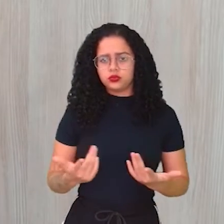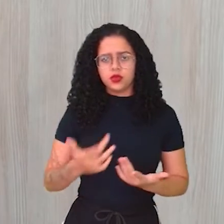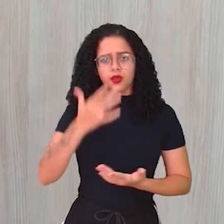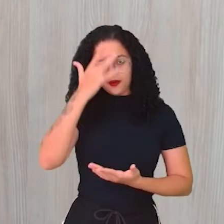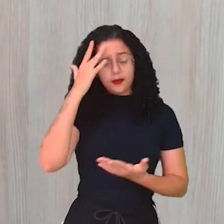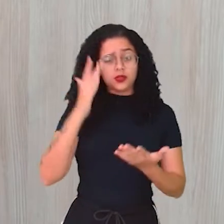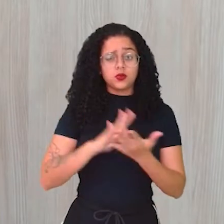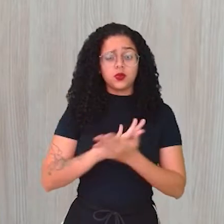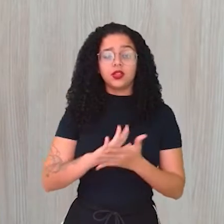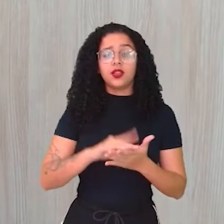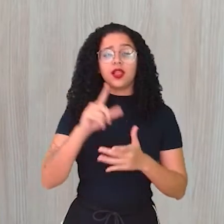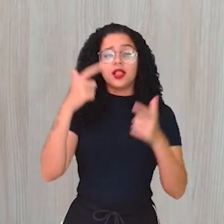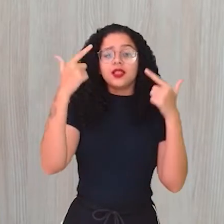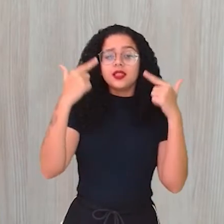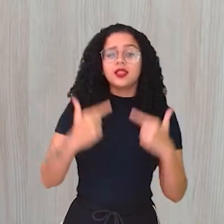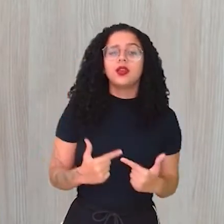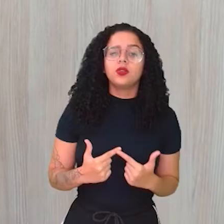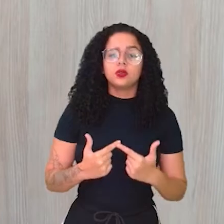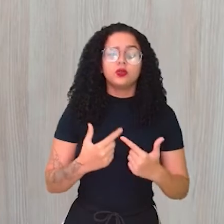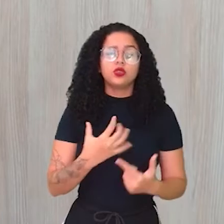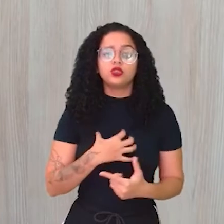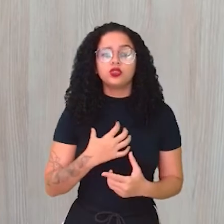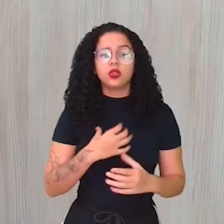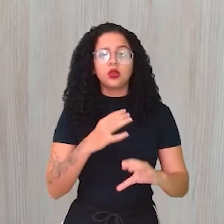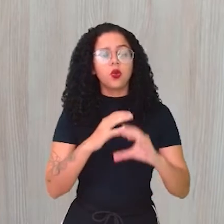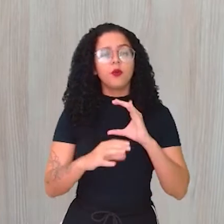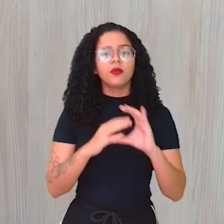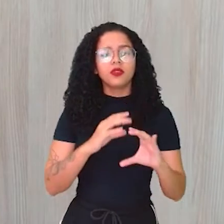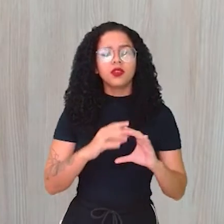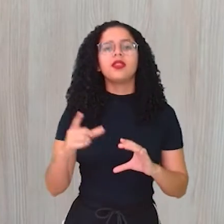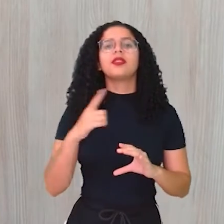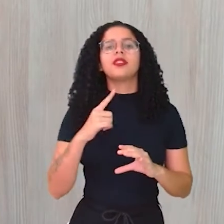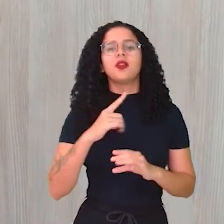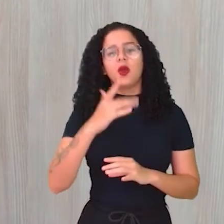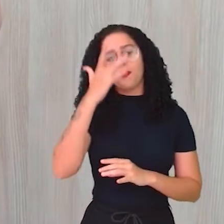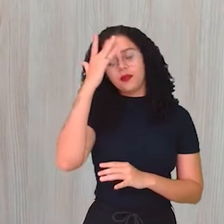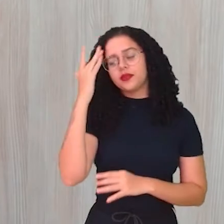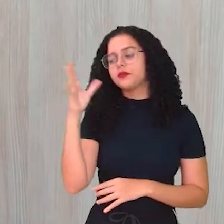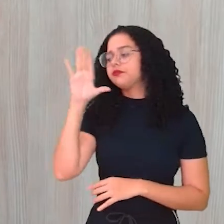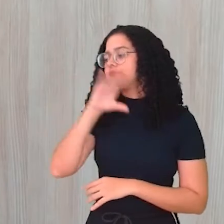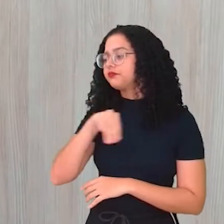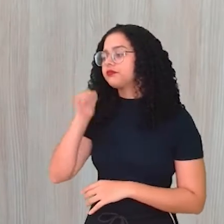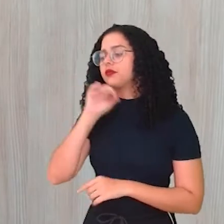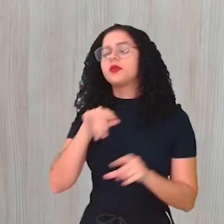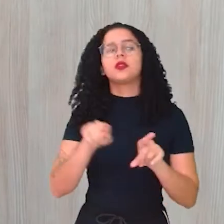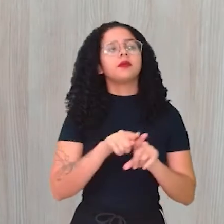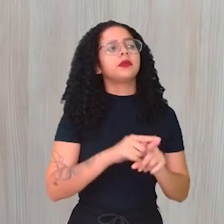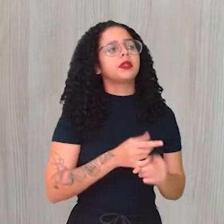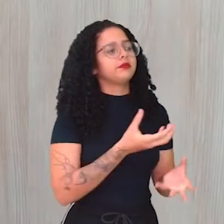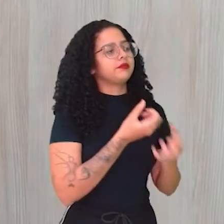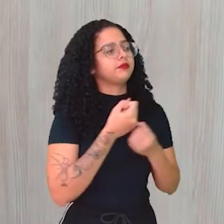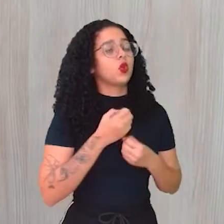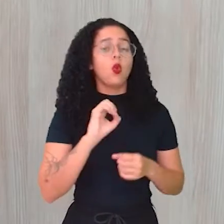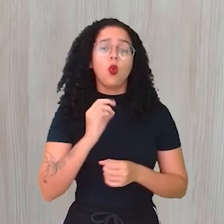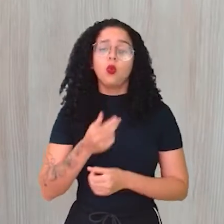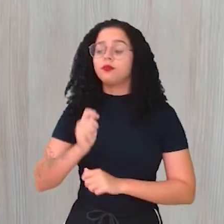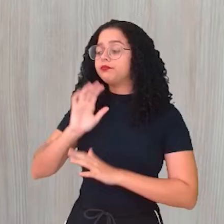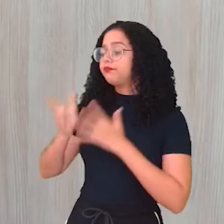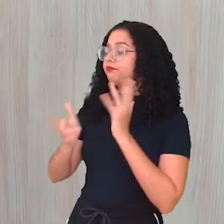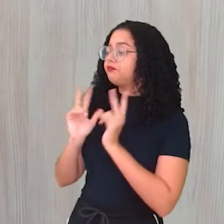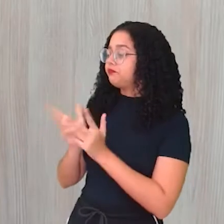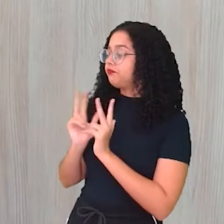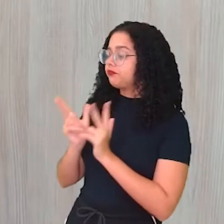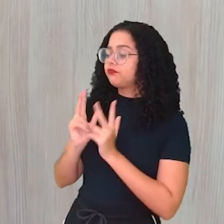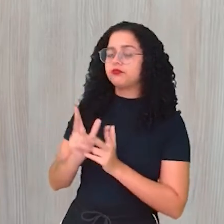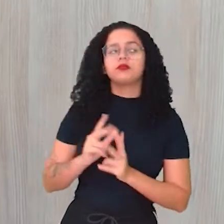dia, essa noção de comunicação de que há um receptor, há um emissor, um fala e o outro